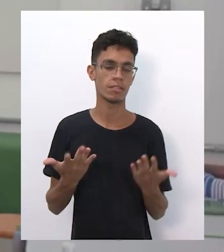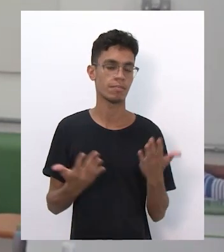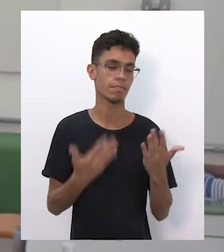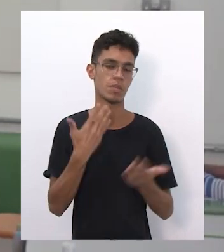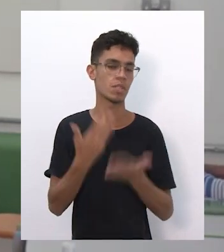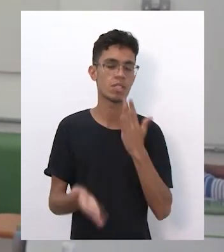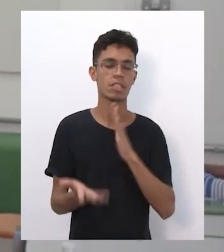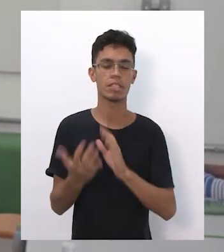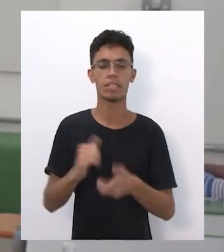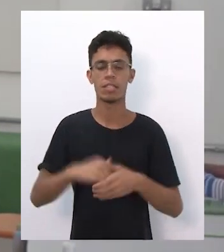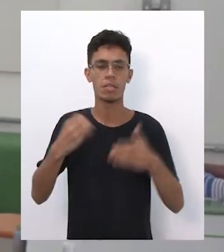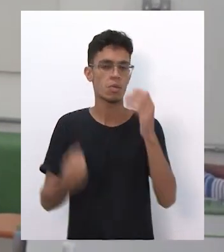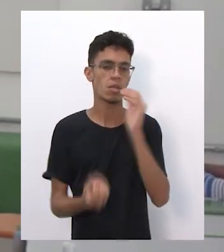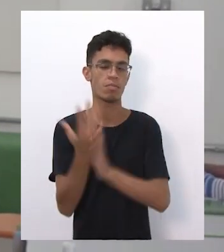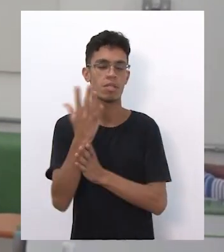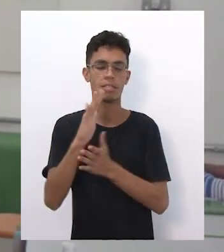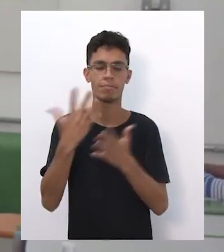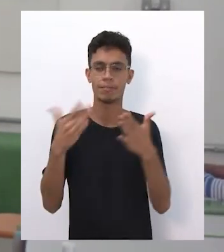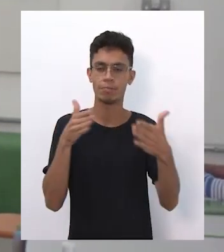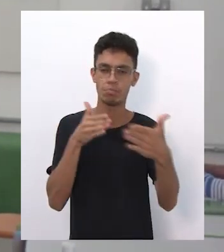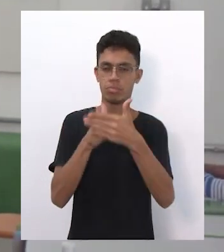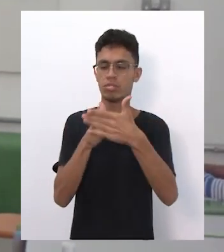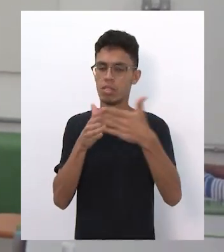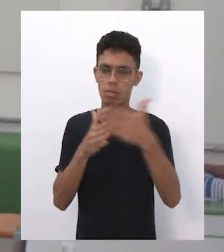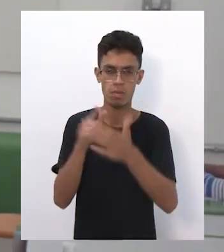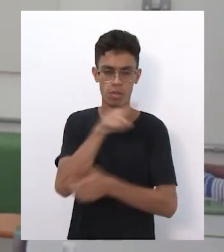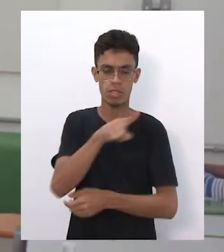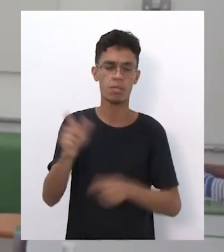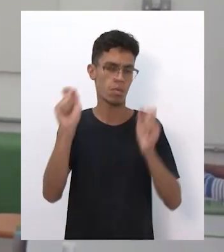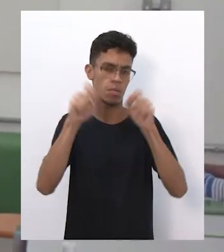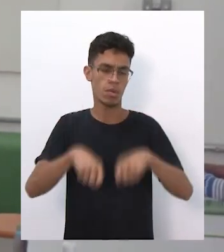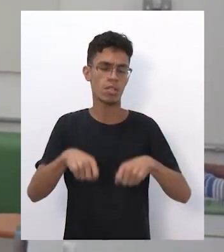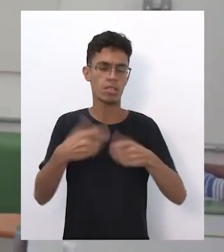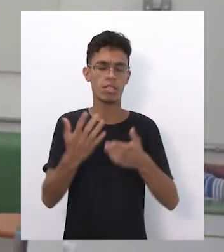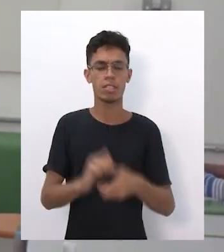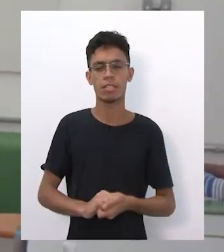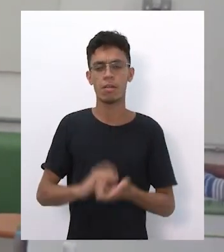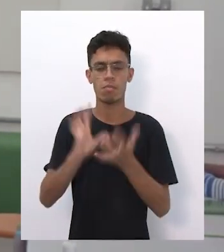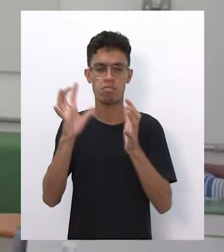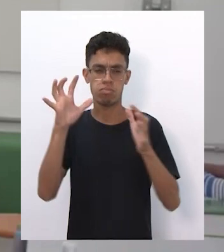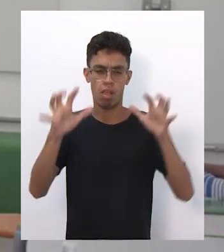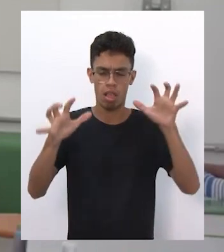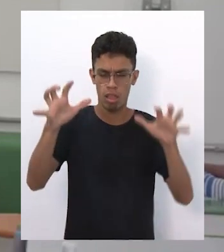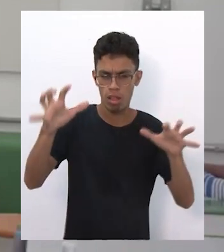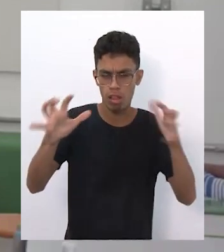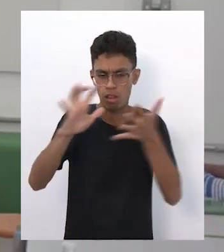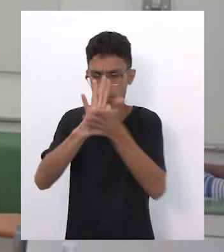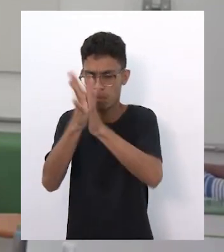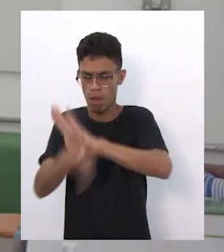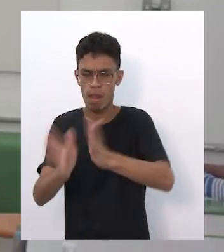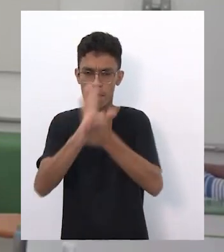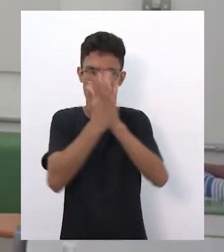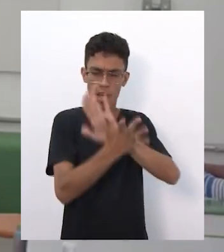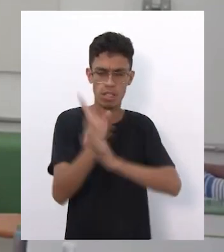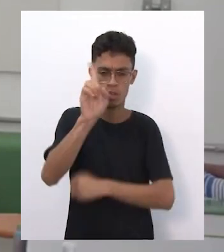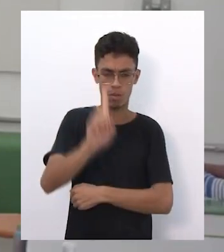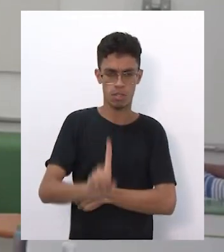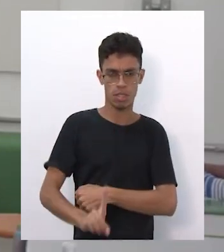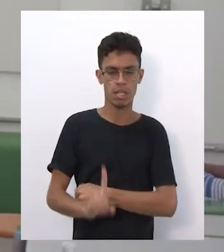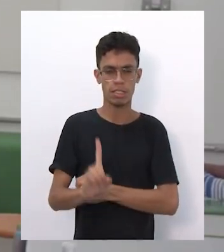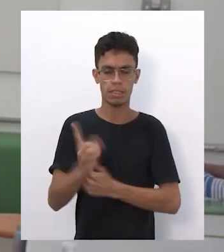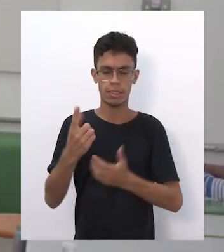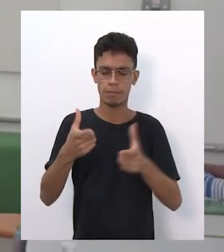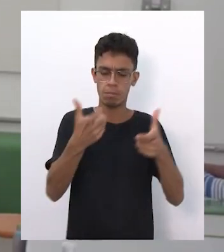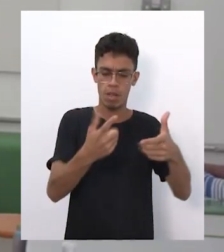Eu quero criar mais obstáculos, você pode. Então eu vou derrubar o outro monstro, descer, passei pelo